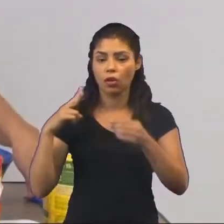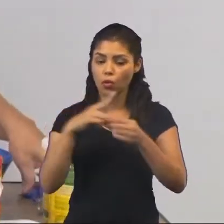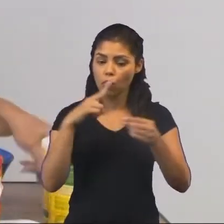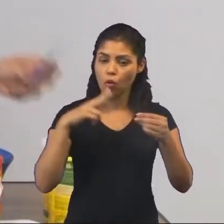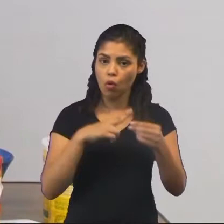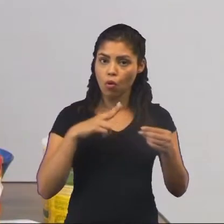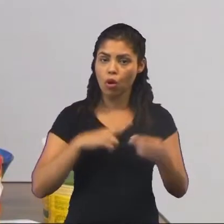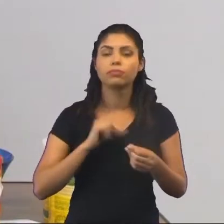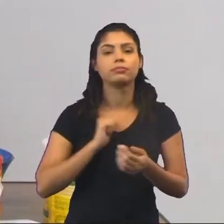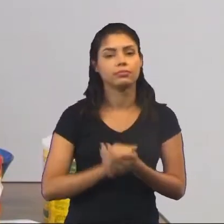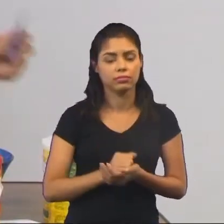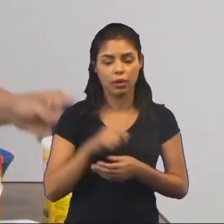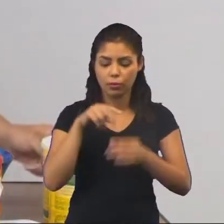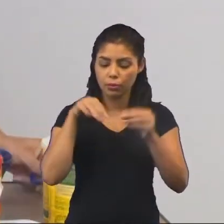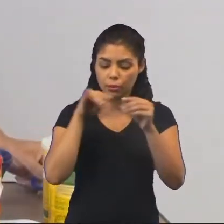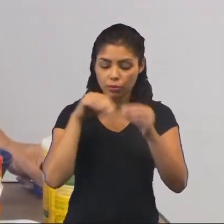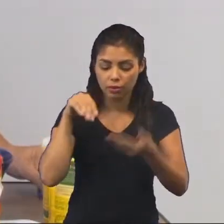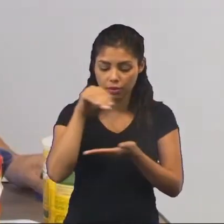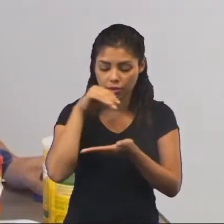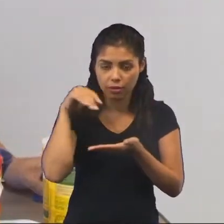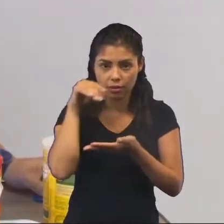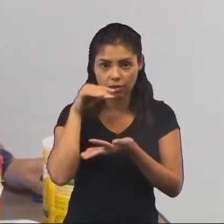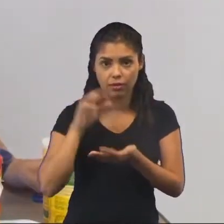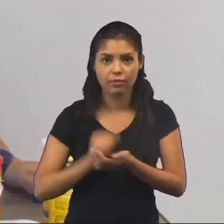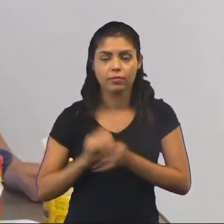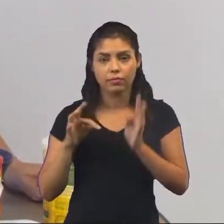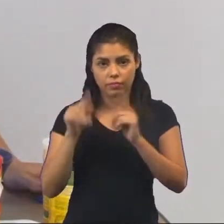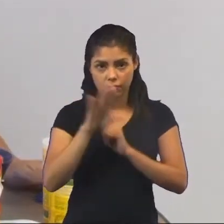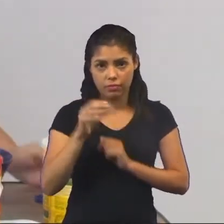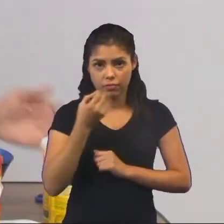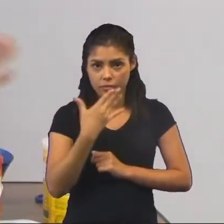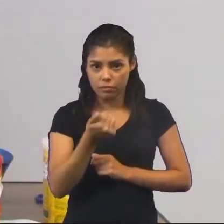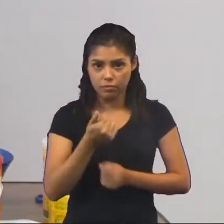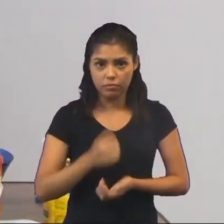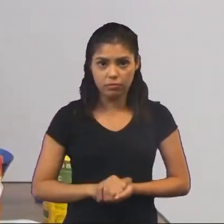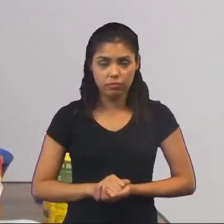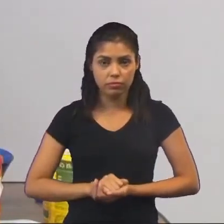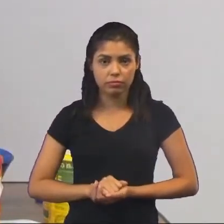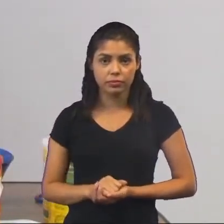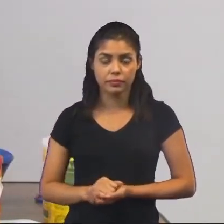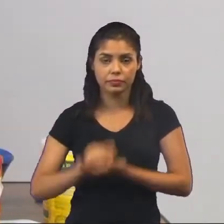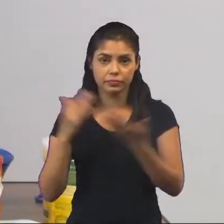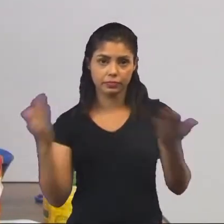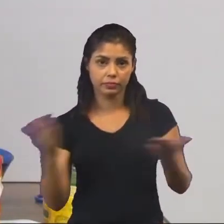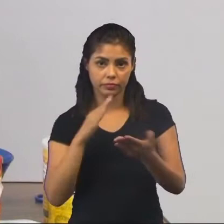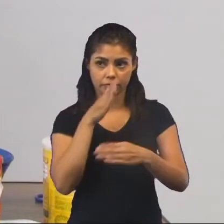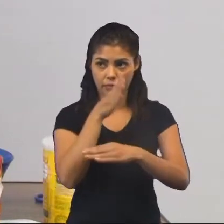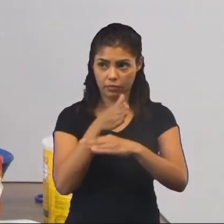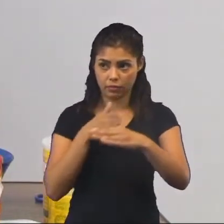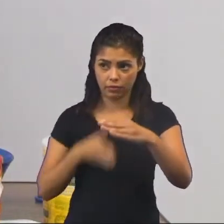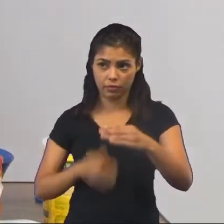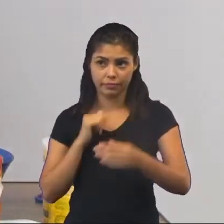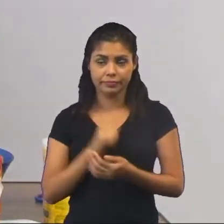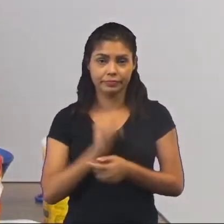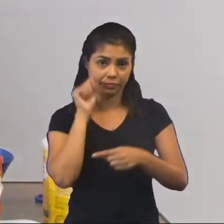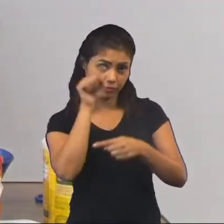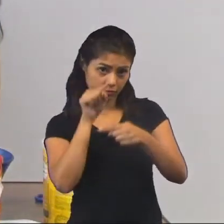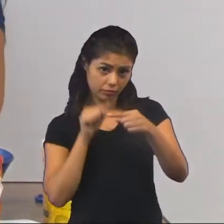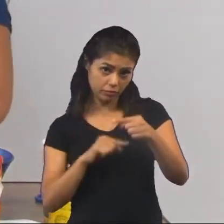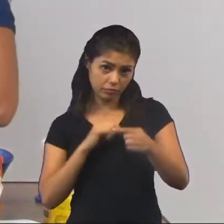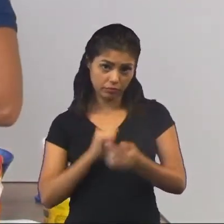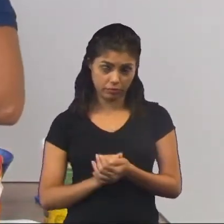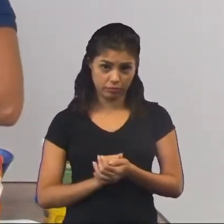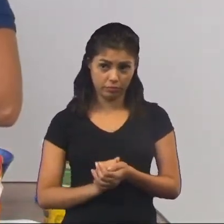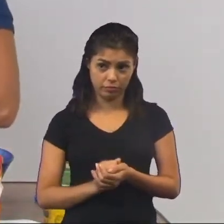cortar o granulado com uma tesoura. Tá bom? Então, Em quantas partes é dividida